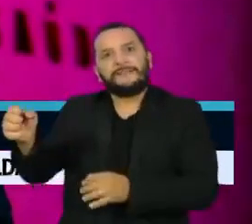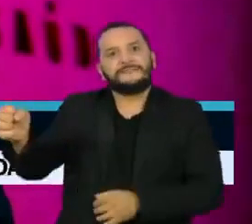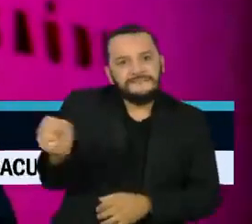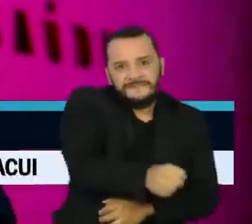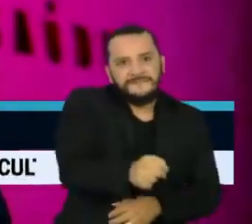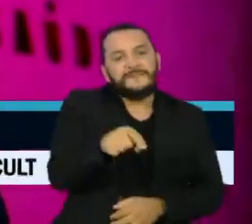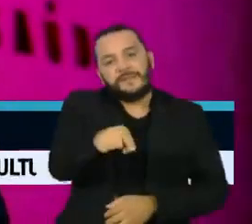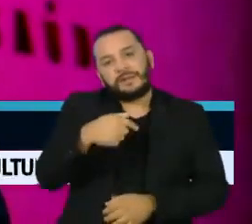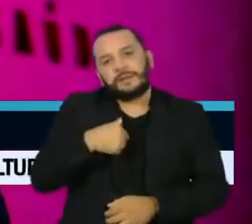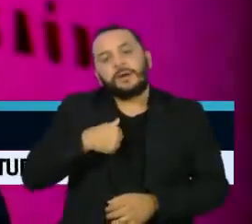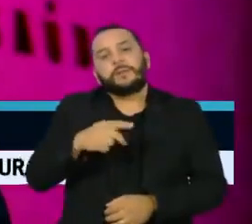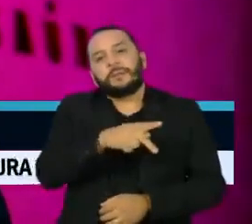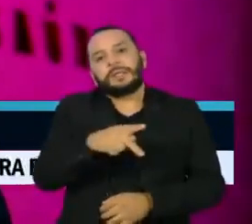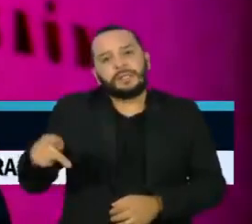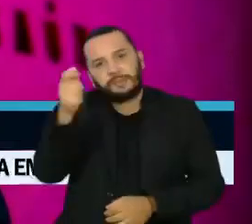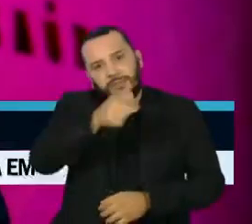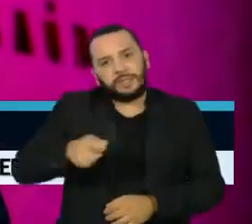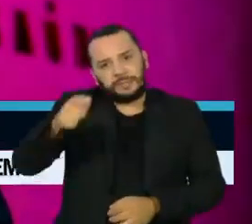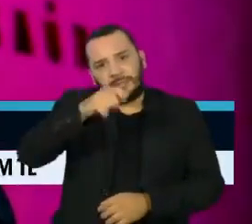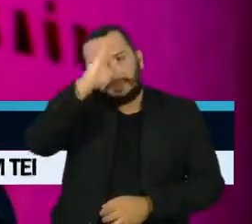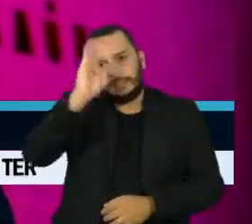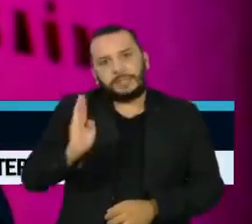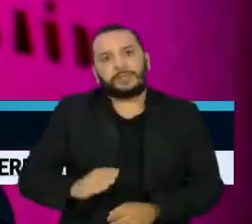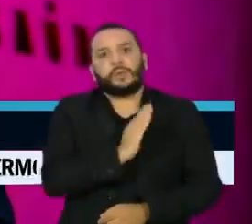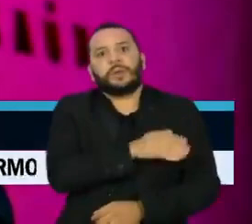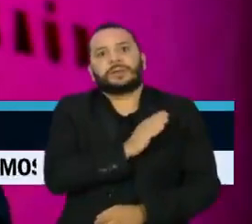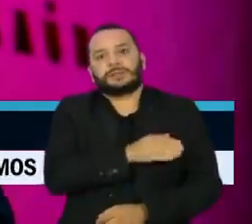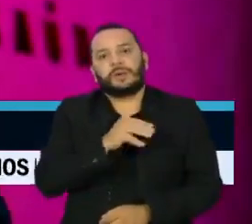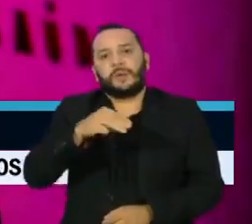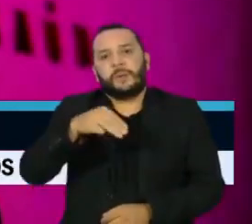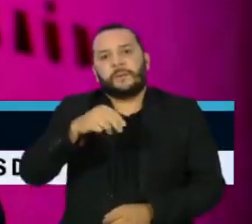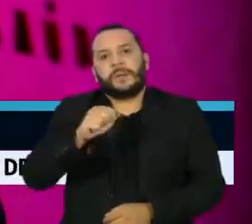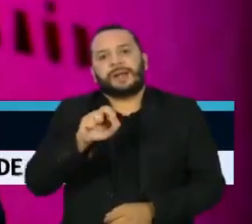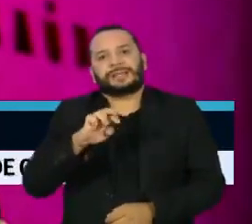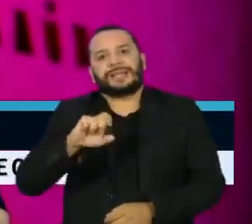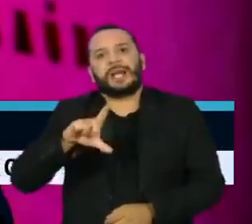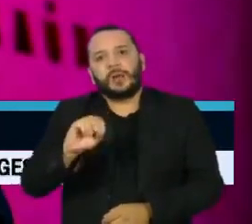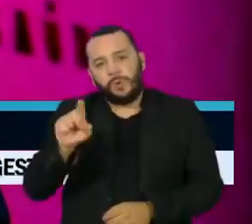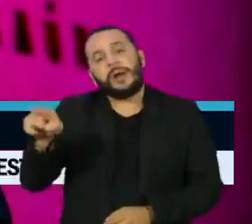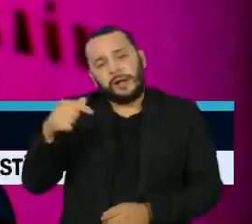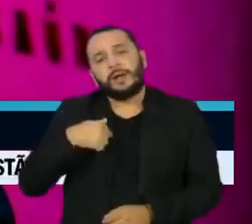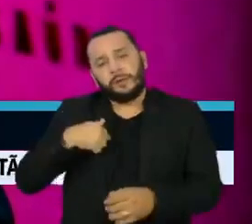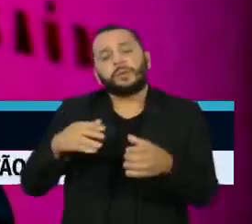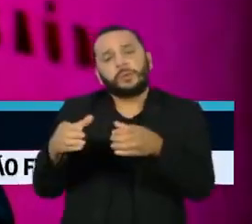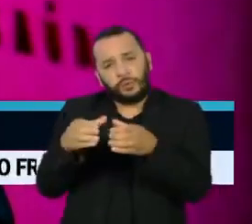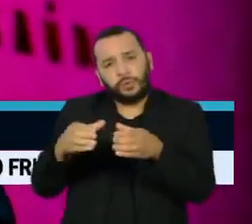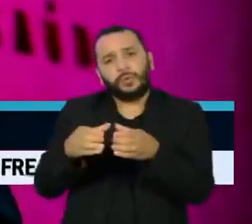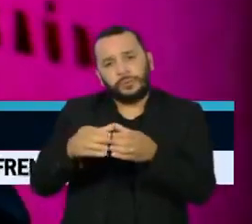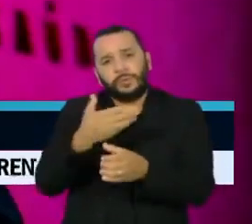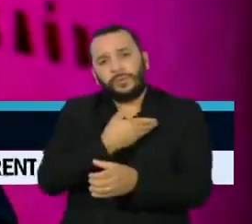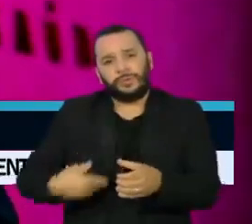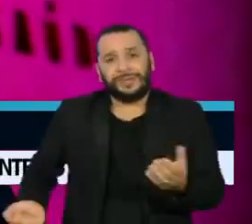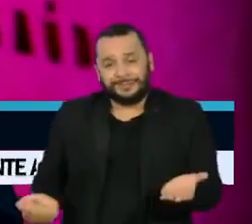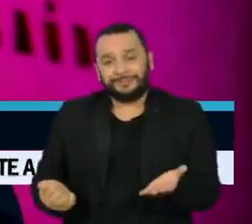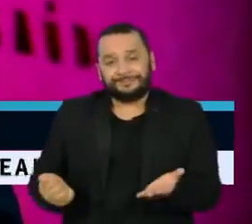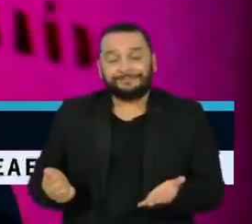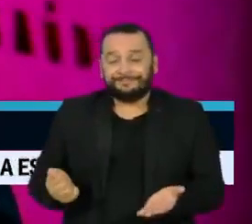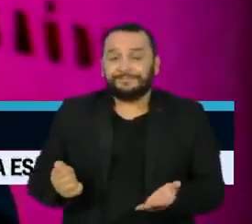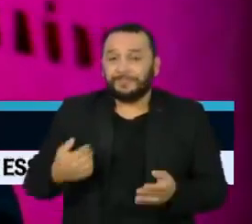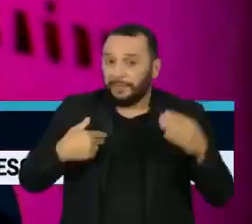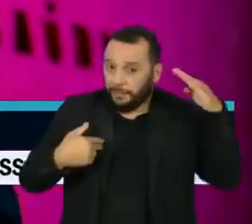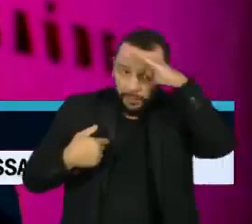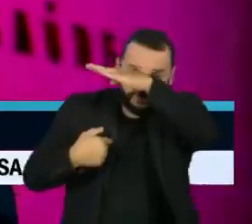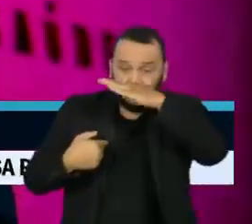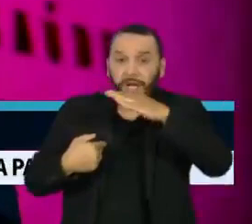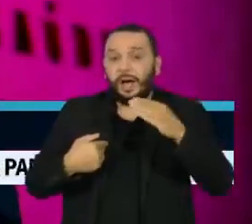o presidente da Sociedade Brasileira de Cardiologia, Marcelo Queiroga, que fez parte da equipe de transição do atual governo. Mais cedo, Bolsonaro